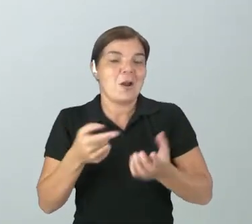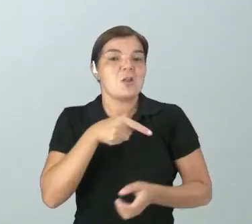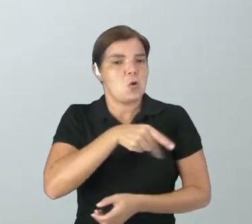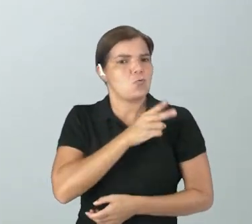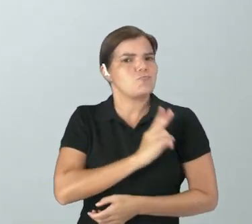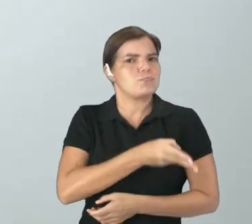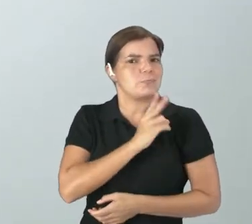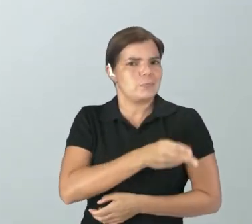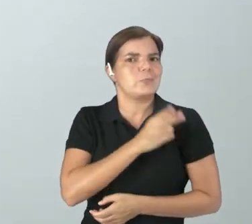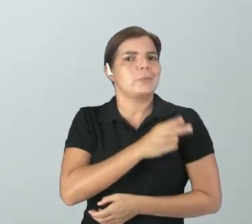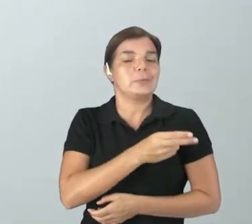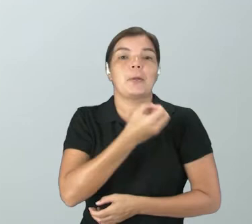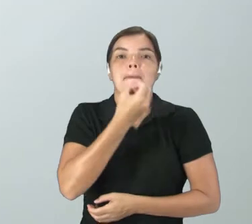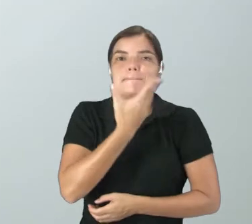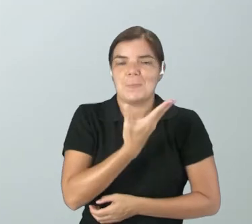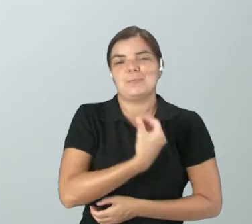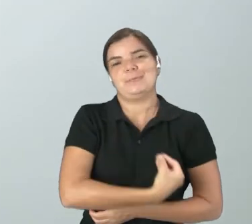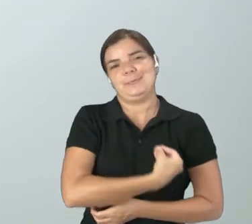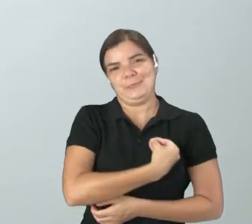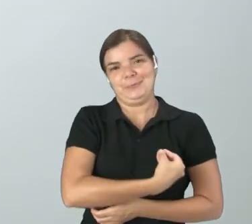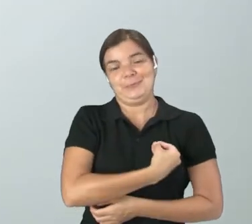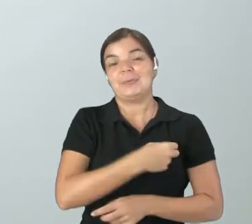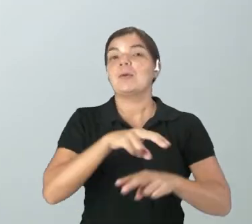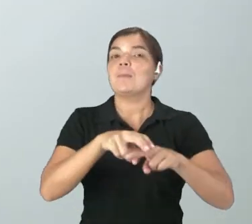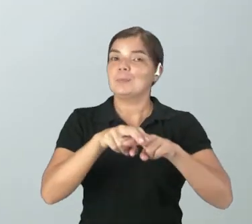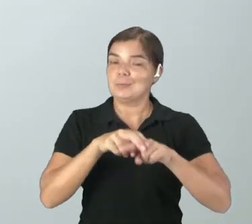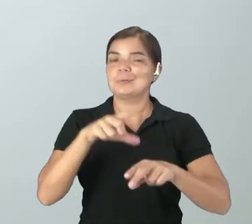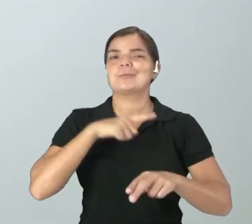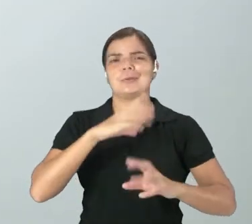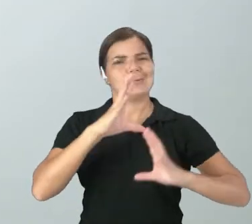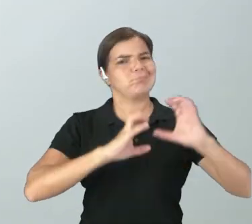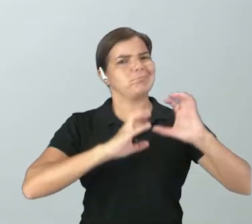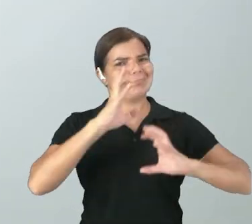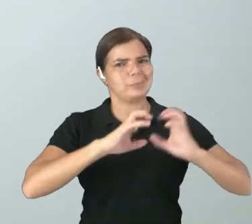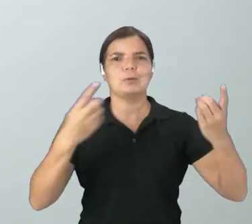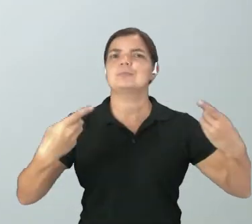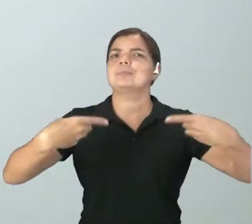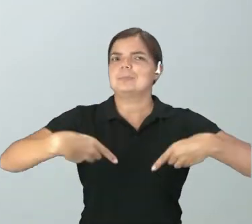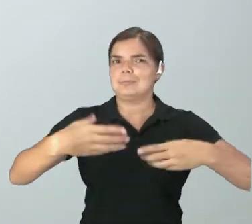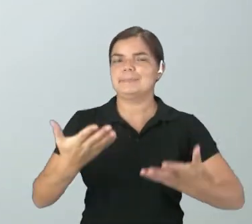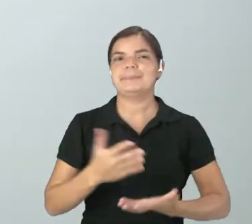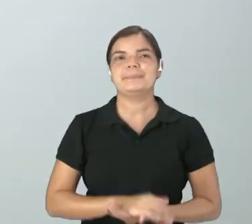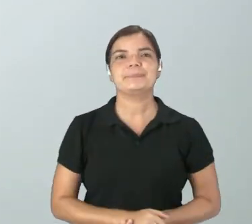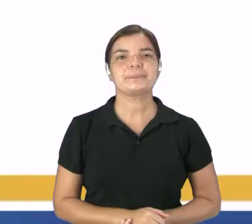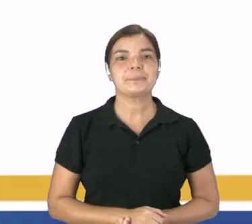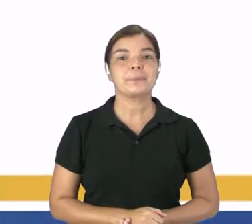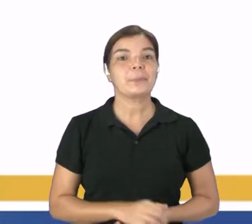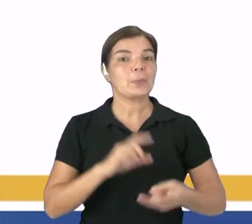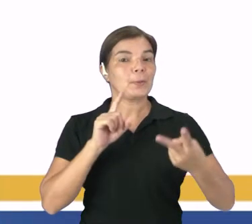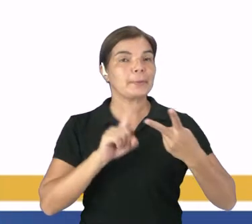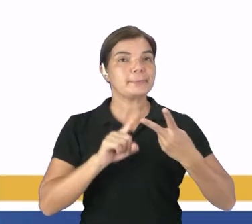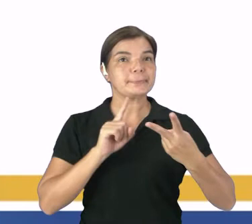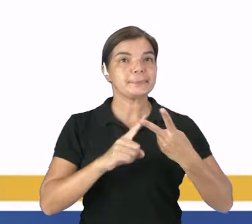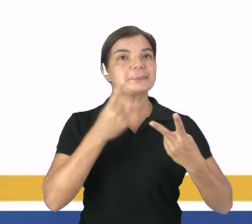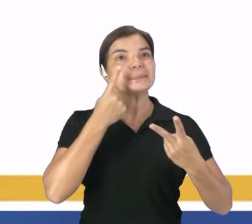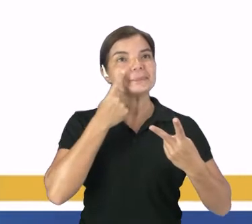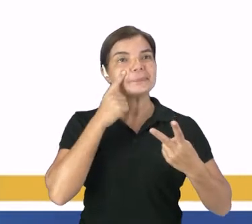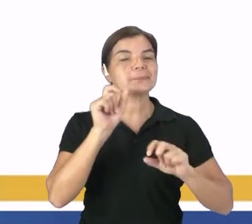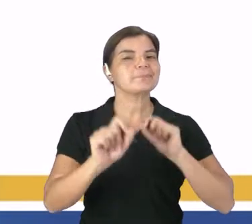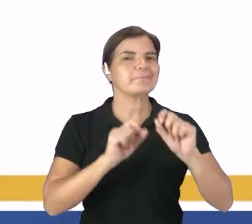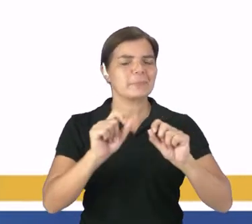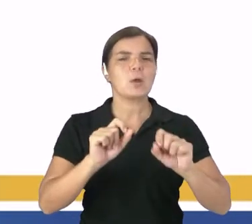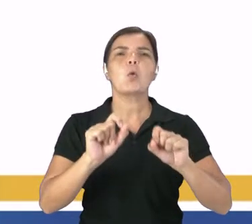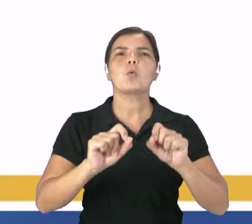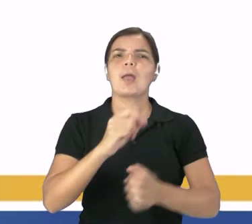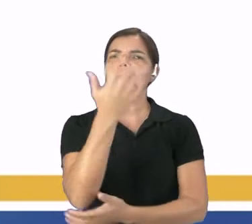outro quer manter a sua boa condição de vida. Então, para isso vai ter esses conflitos, essas disputas, tá? Um segundo aspecto que a gente